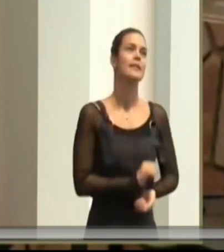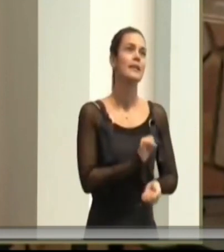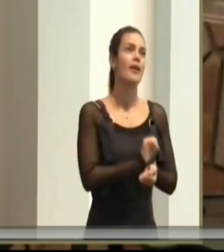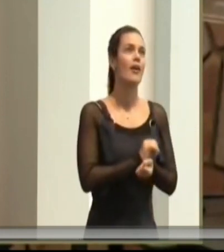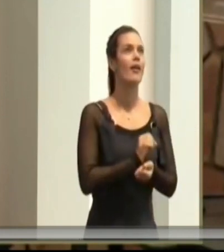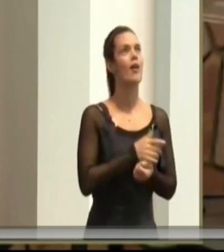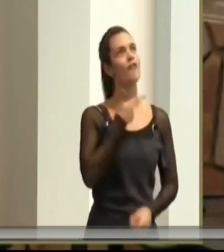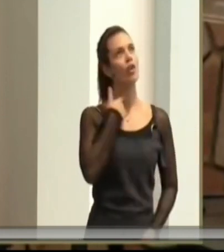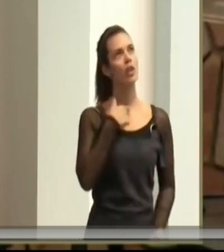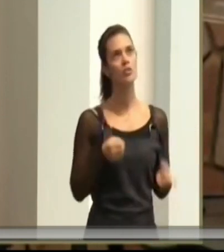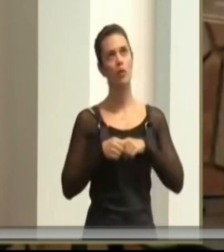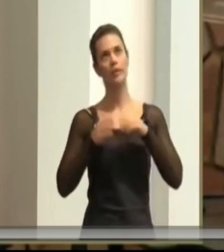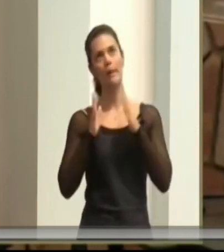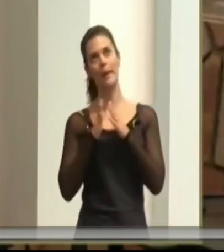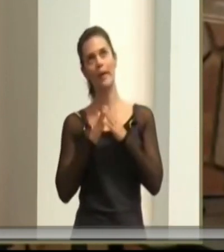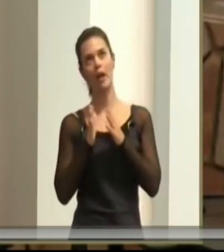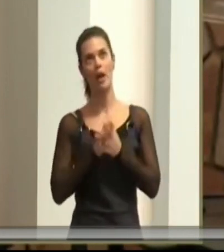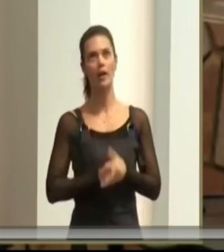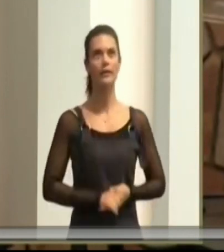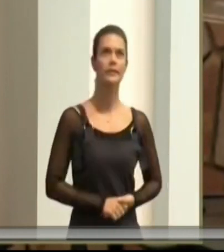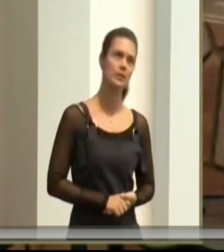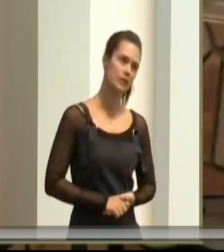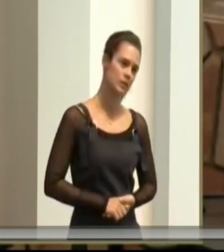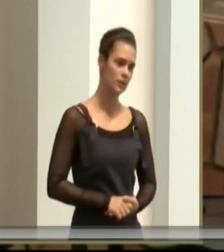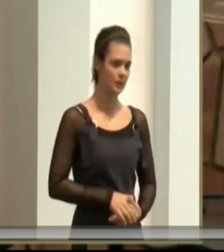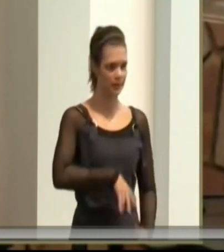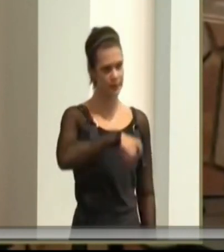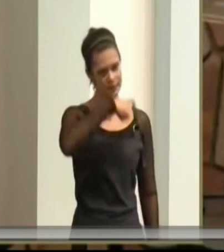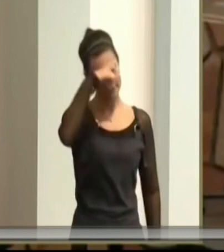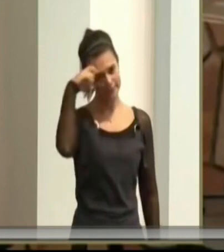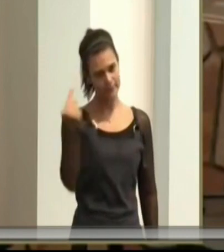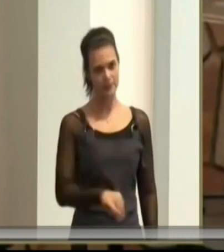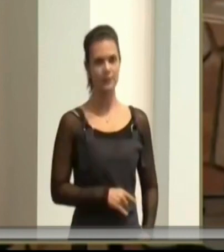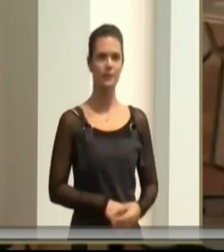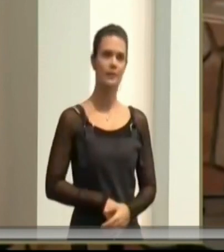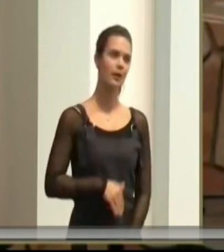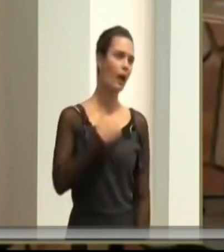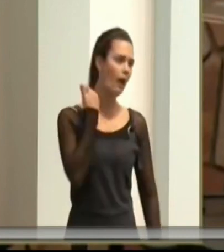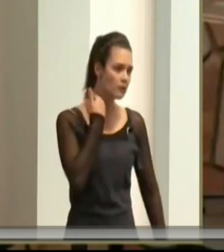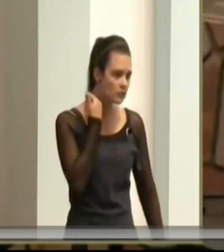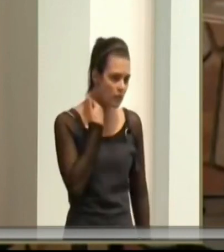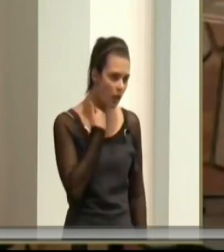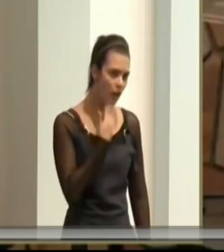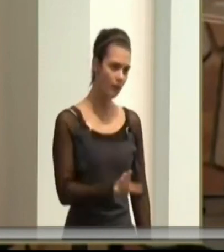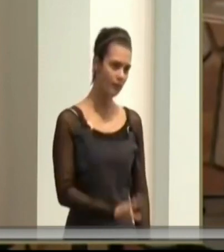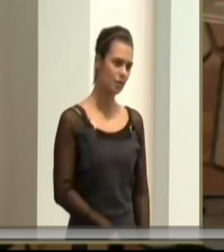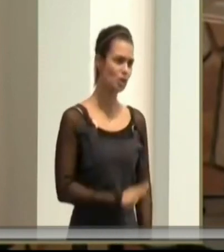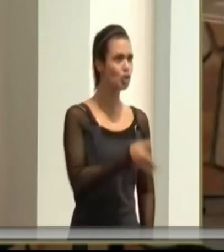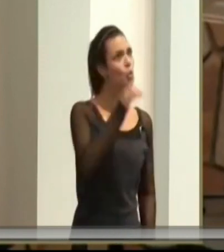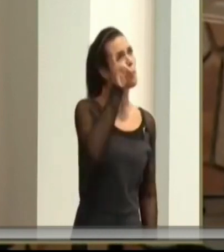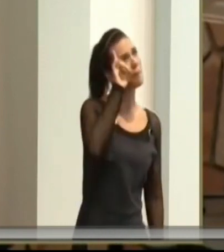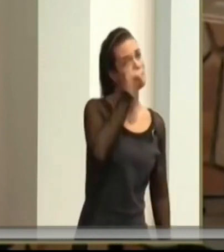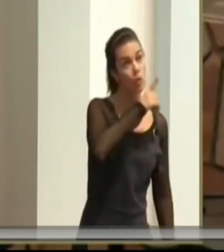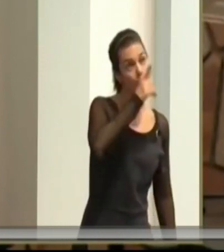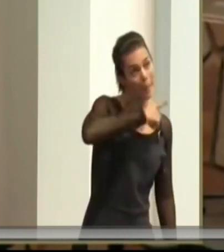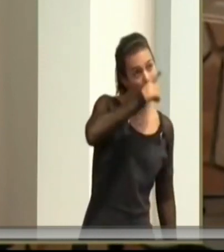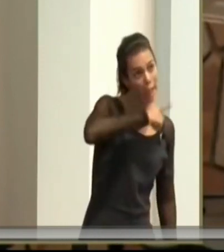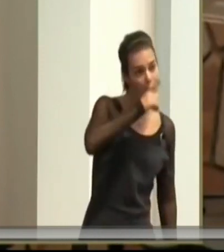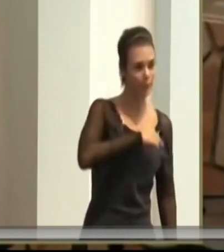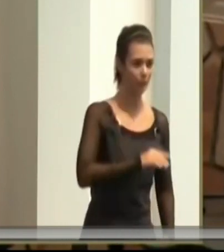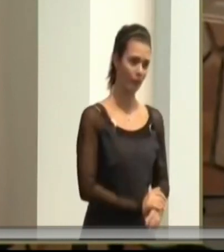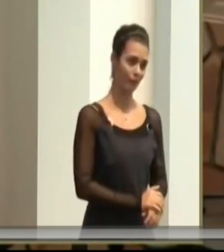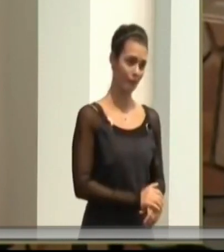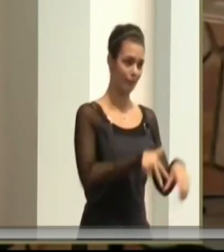casa. Sexta-feira agitada, naquela manhã tranquila como o domingo de hoje, aqueles que